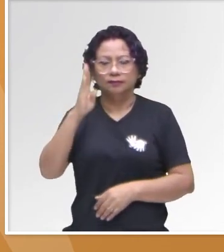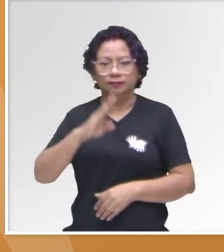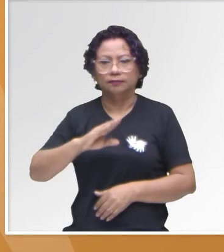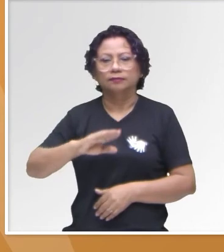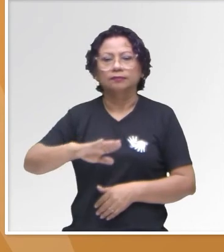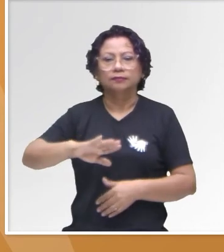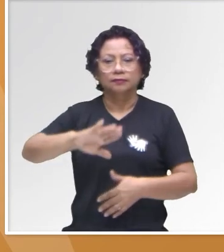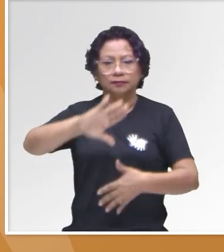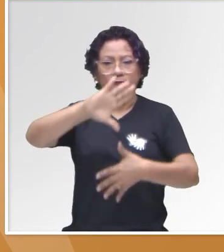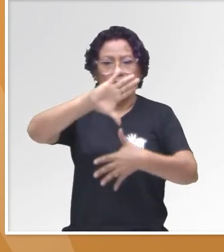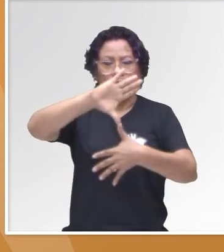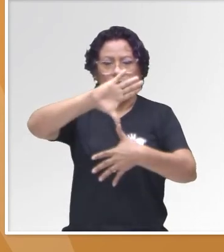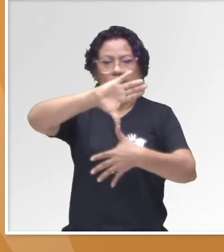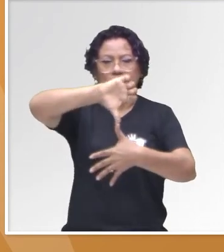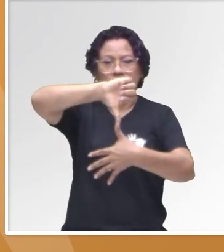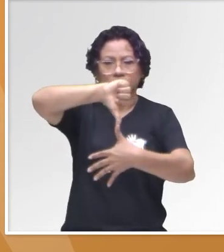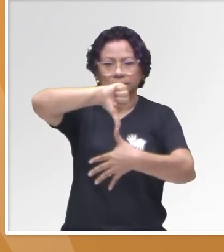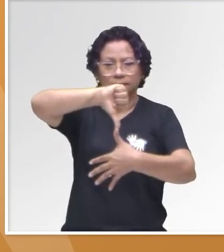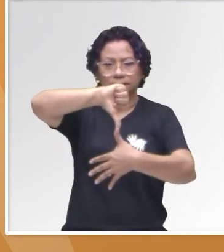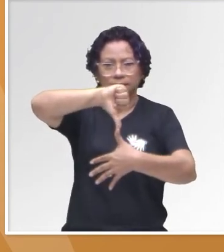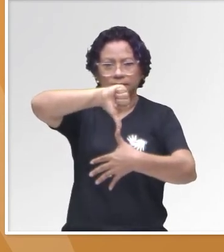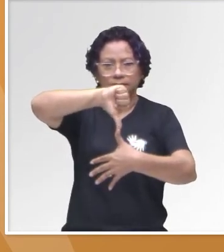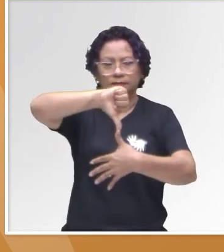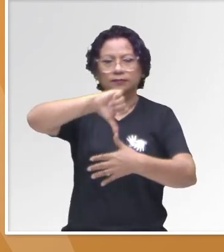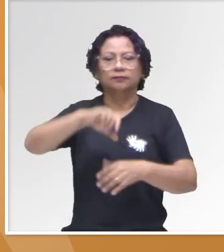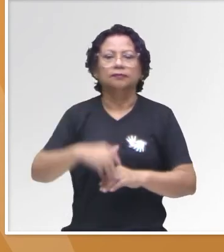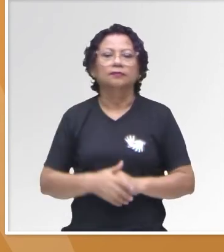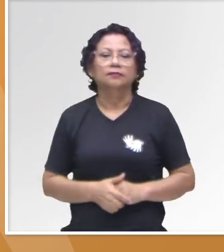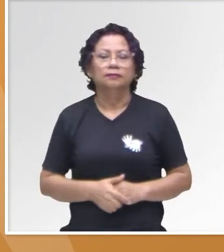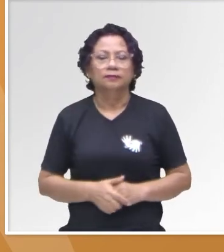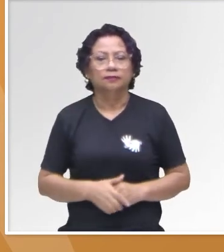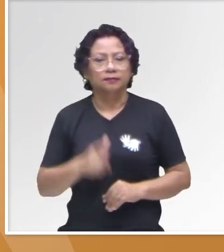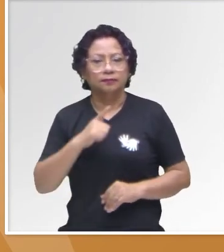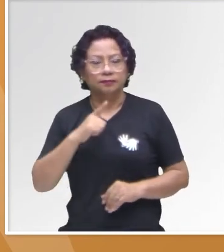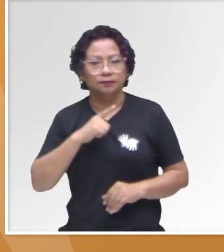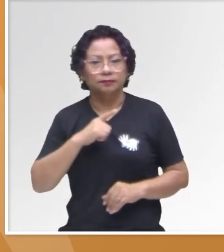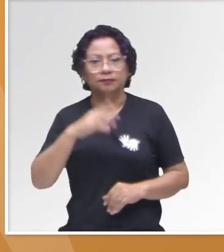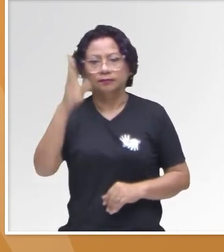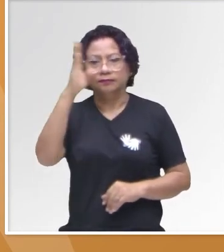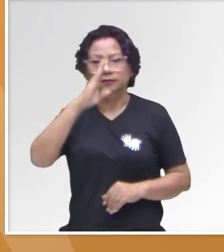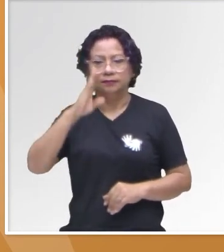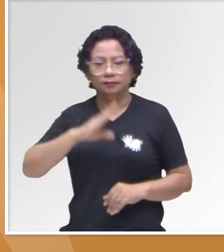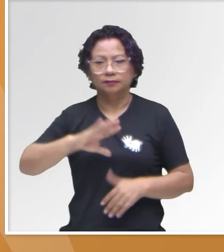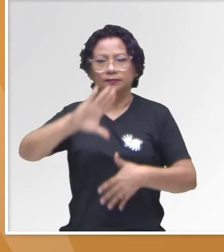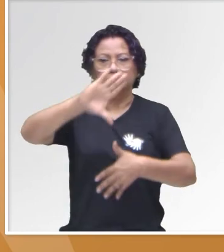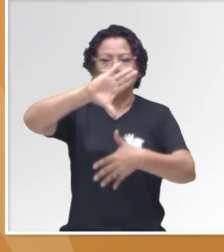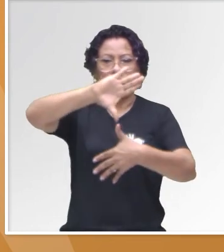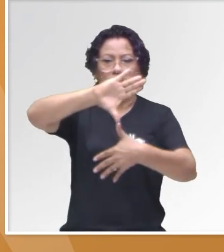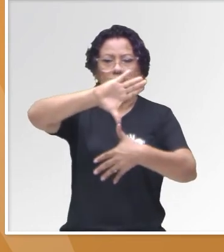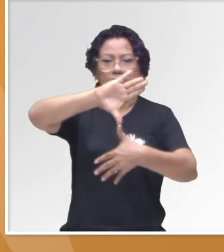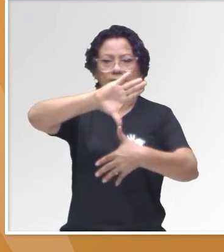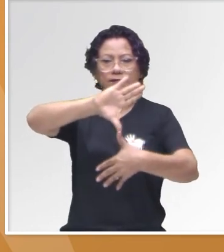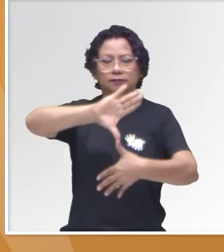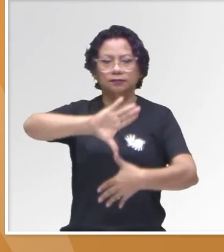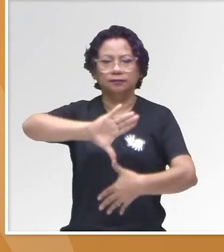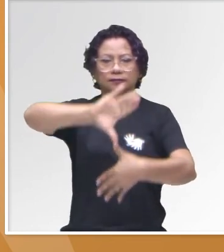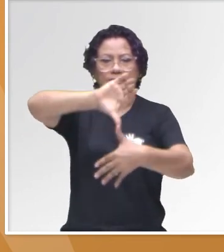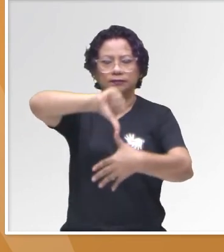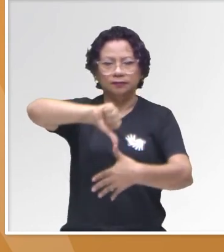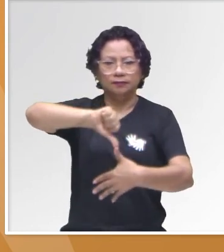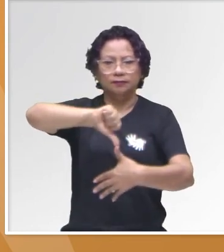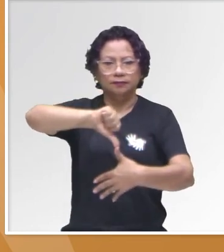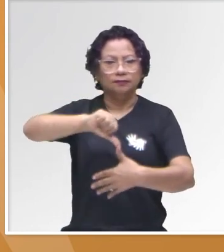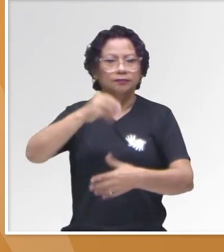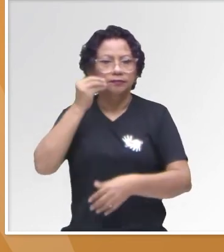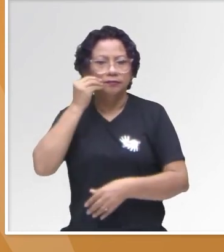no continente americano. Aí nós temos aqui o Brasil, né, na América do Sul, apenas para a gente localizar. A África do